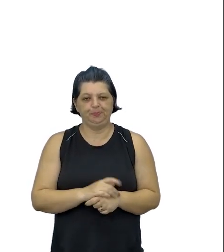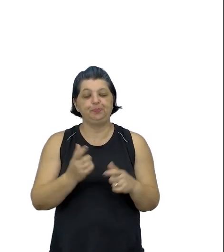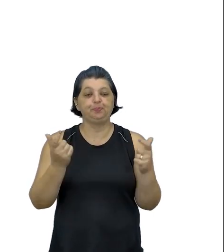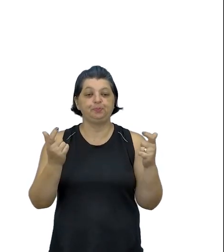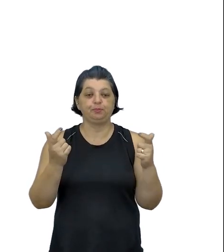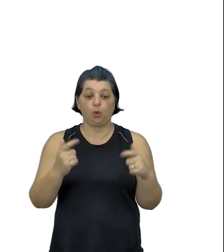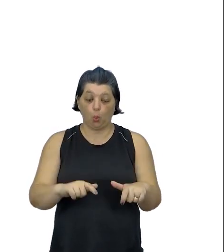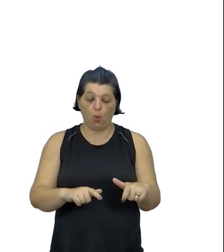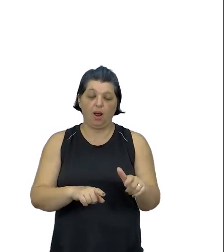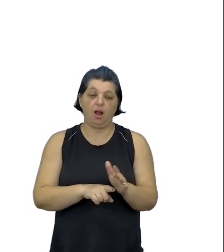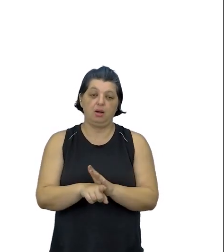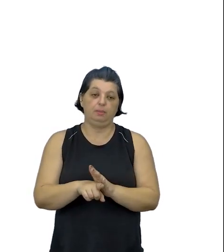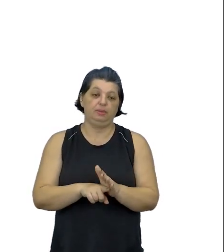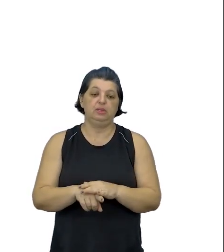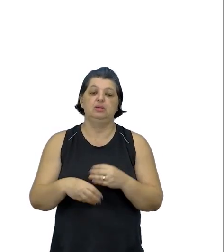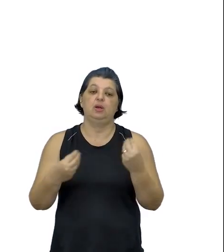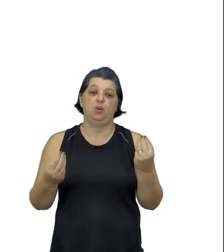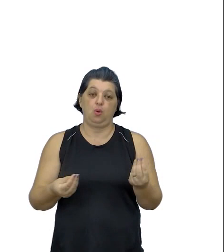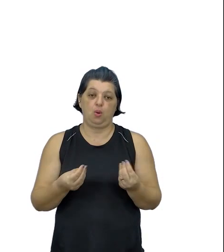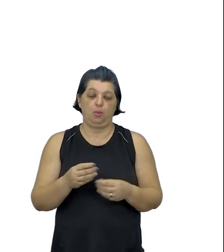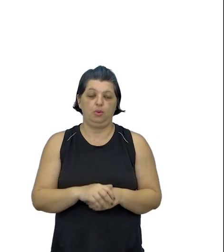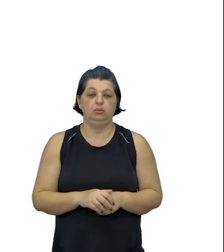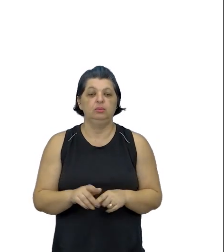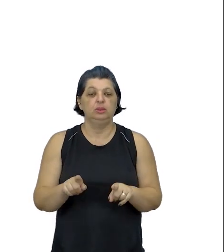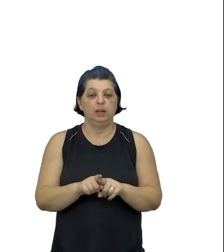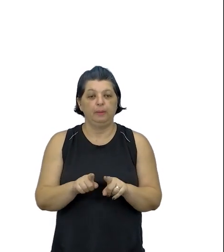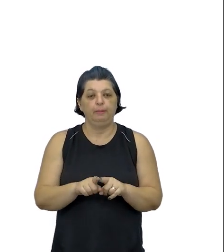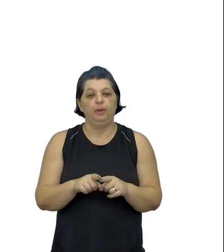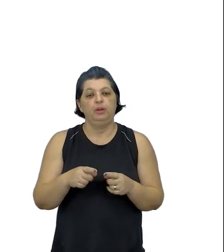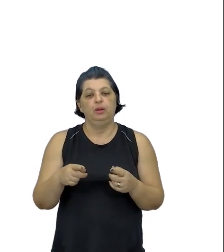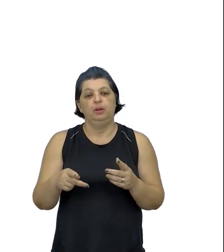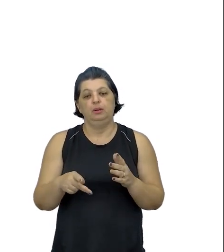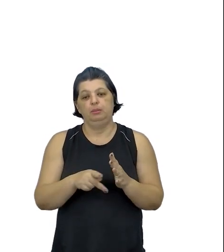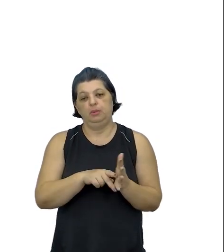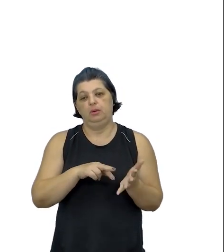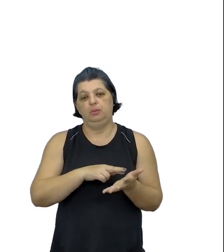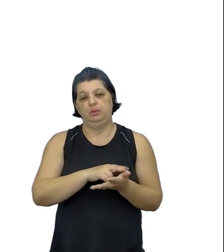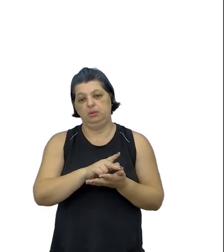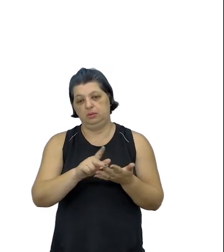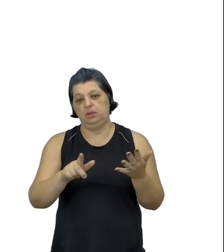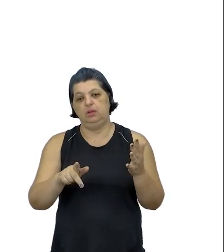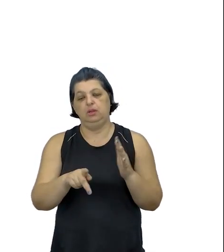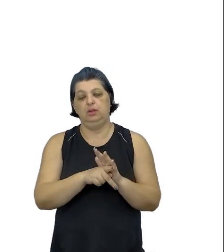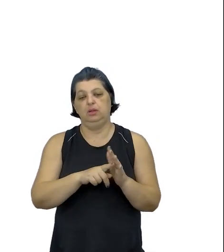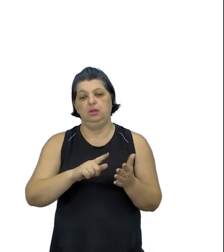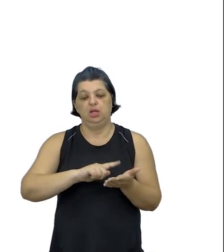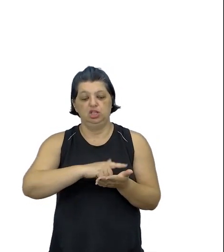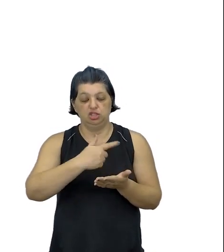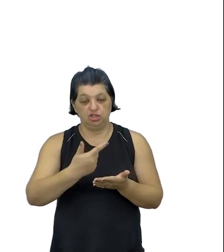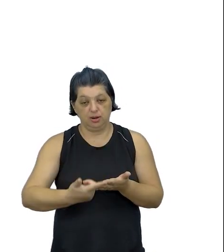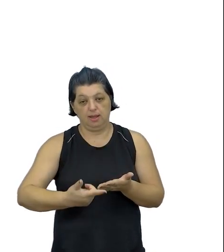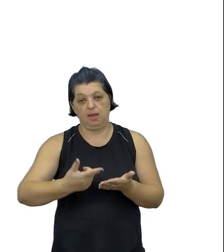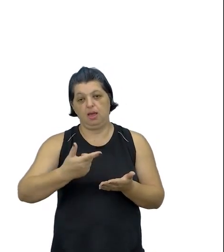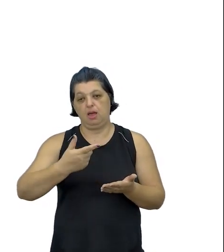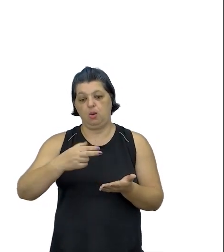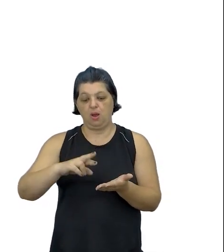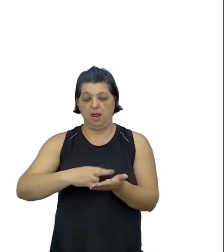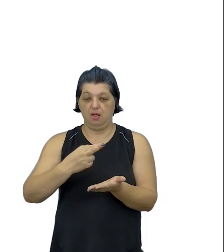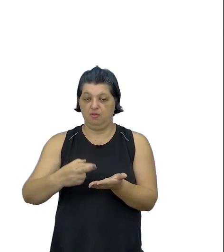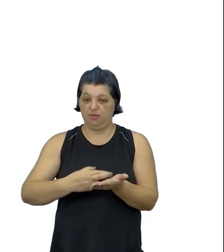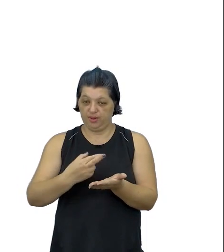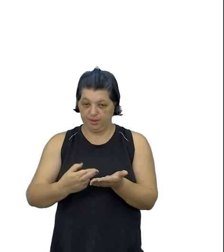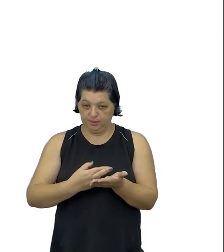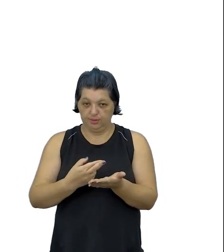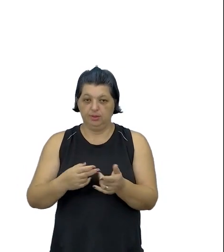de pesquisas, tanto por meio digital quanto por livros, jornais, revistas, assim como tiver